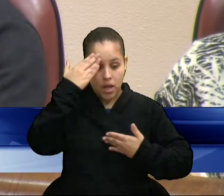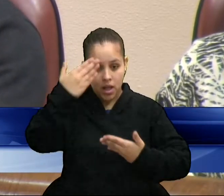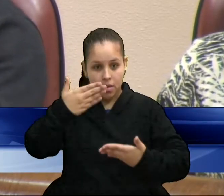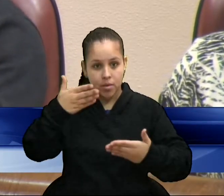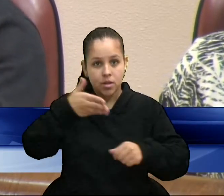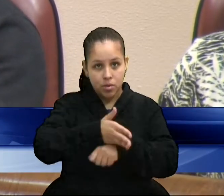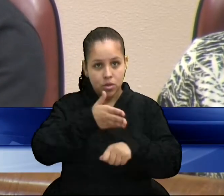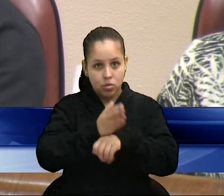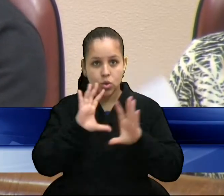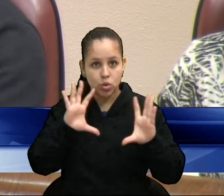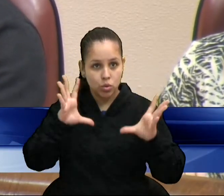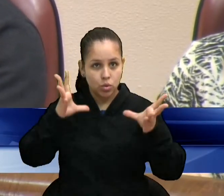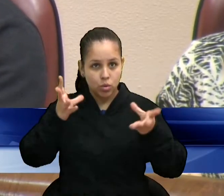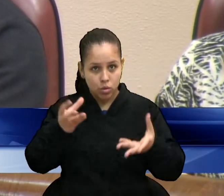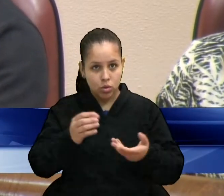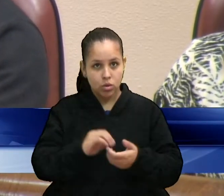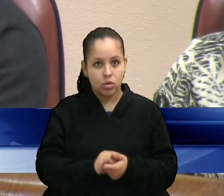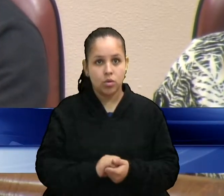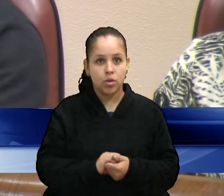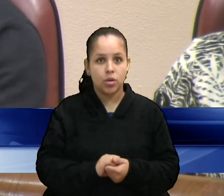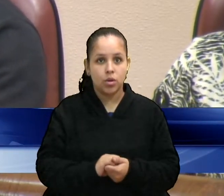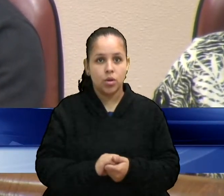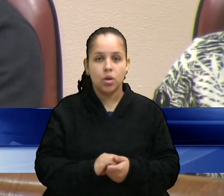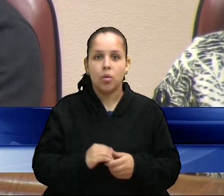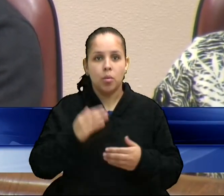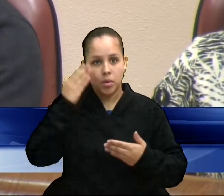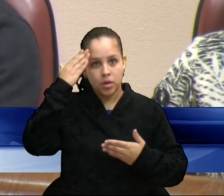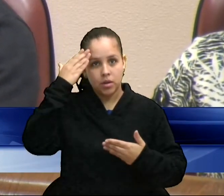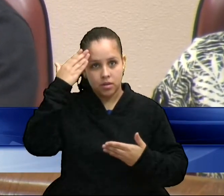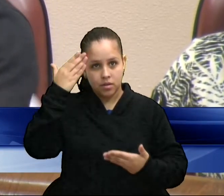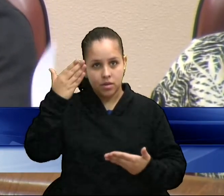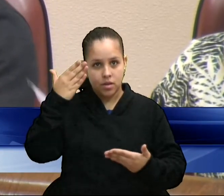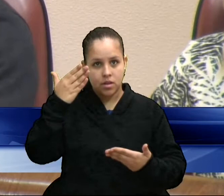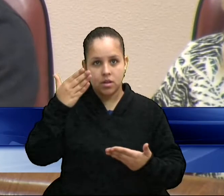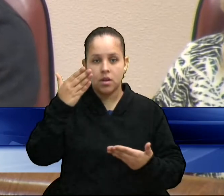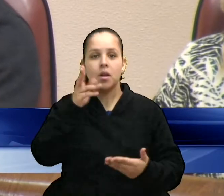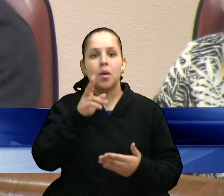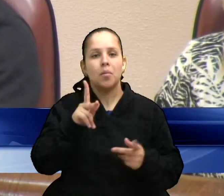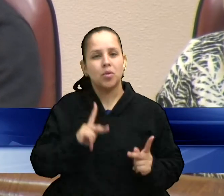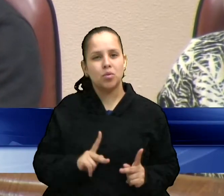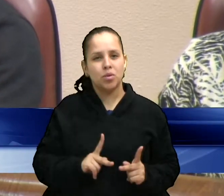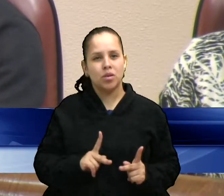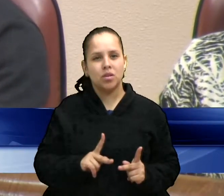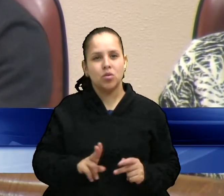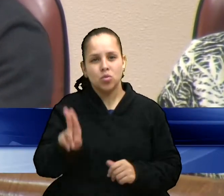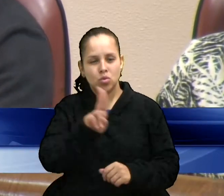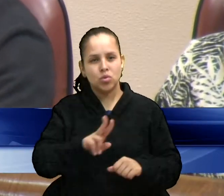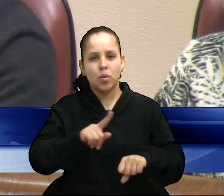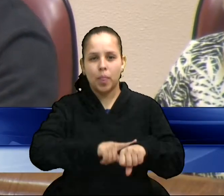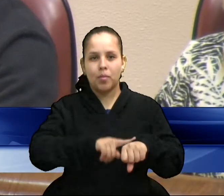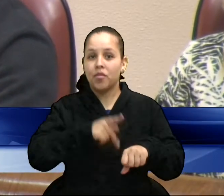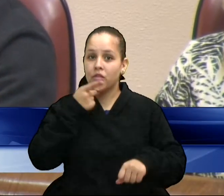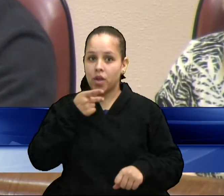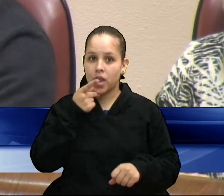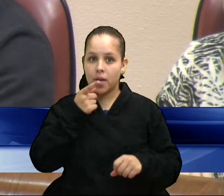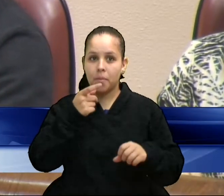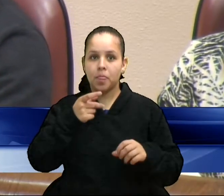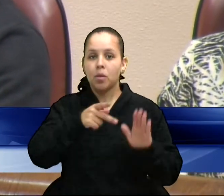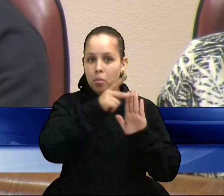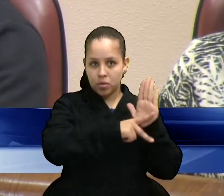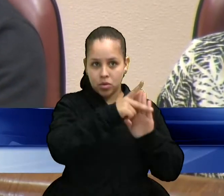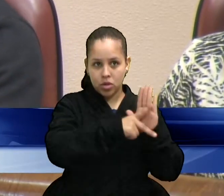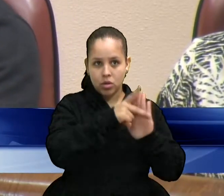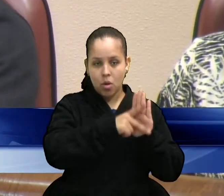a participação de quem aí utilizou o tempo aí para falar sobre o projeto. Quero agradecer o pessoal da mesa, a todos